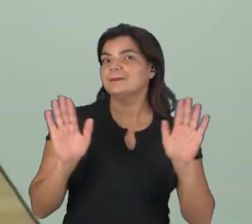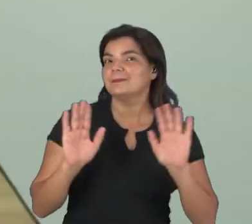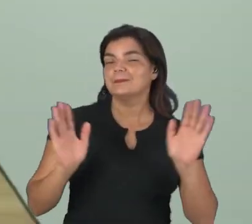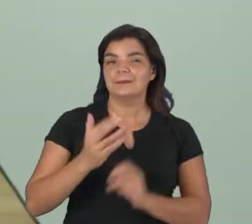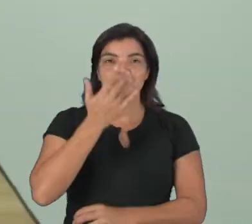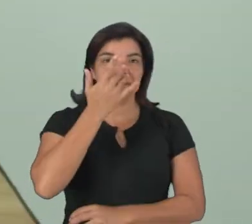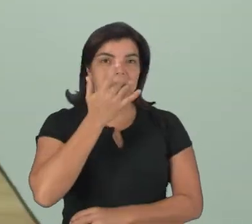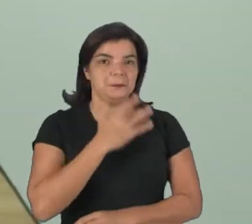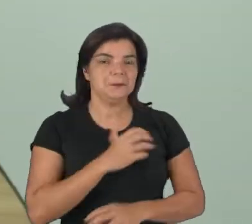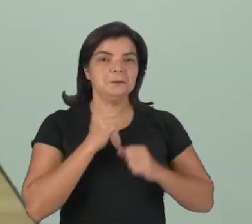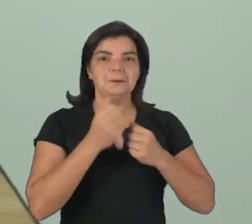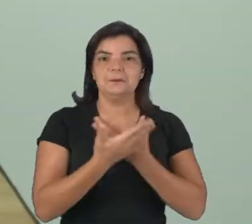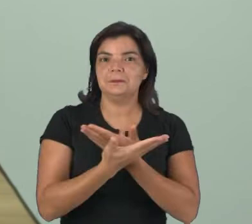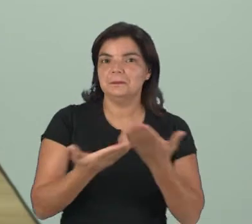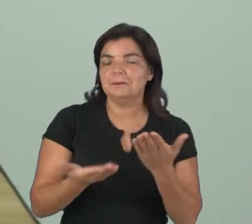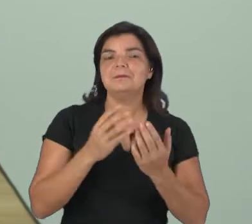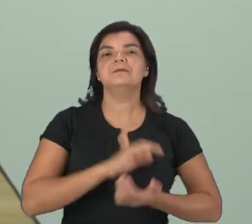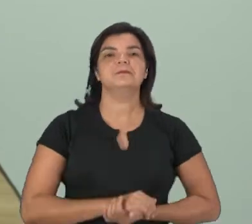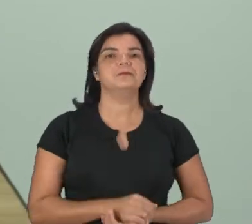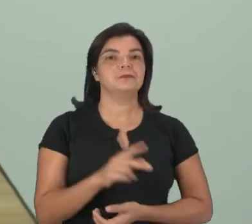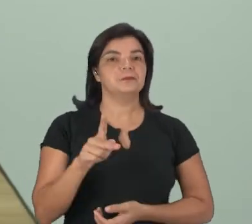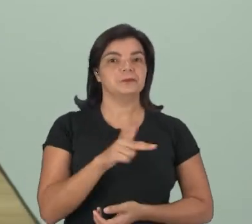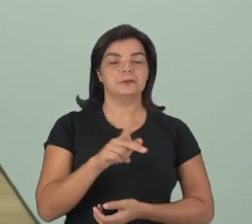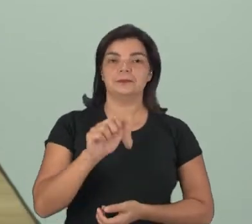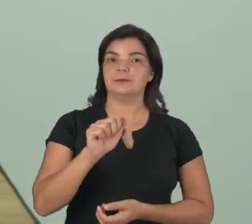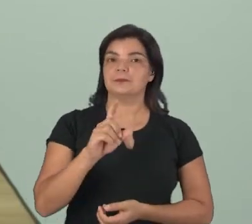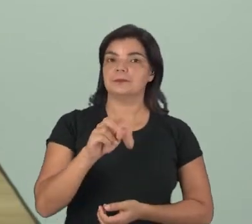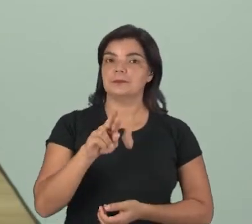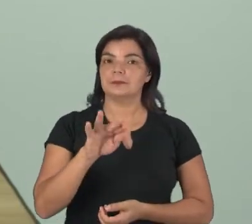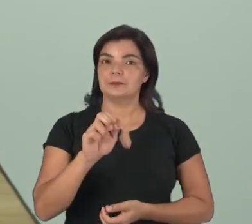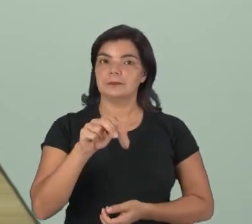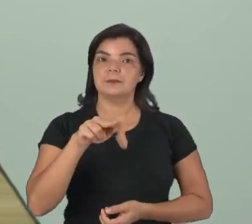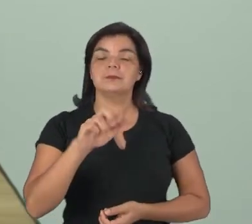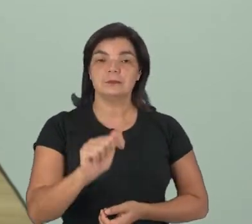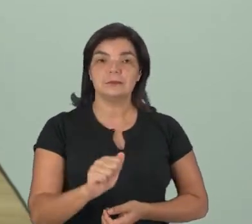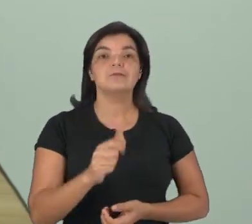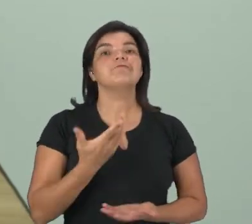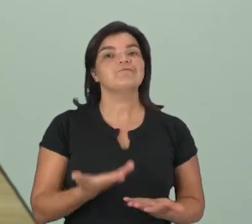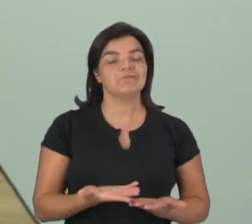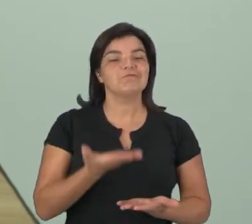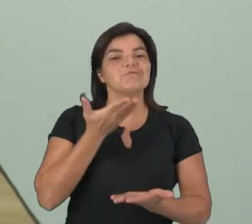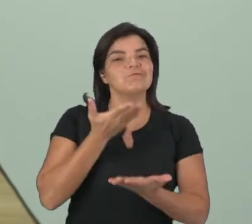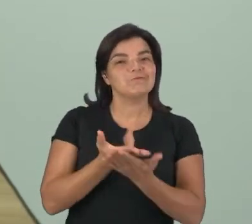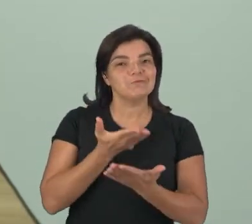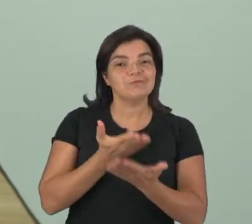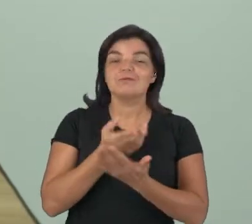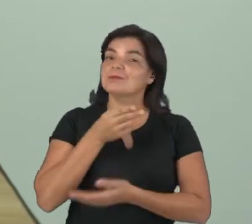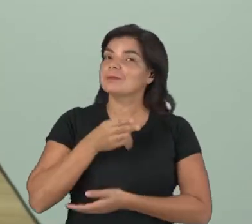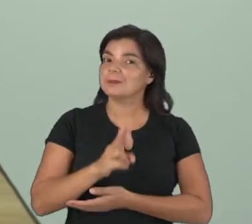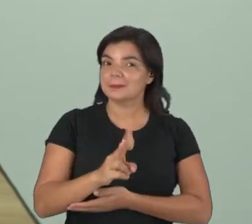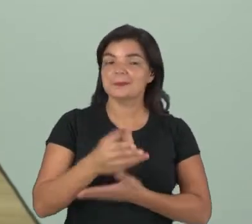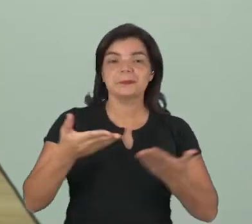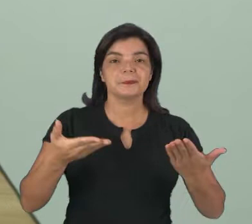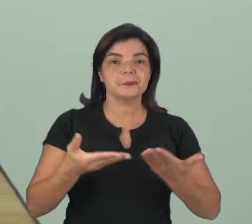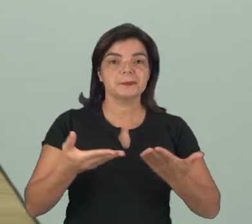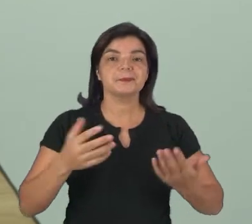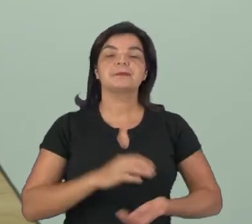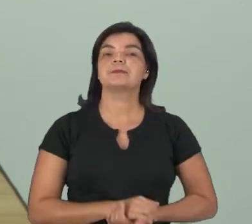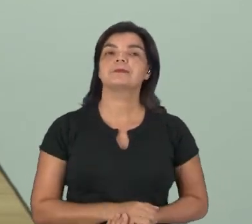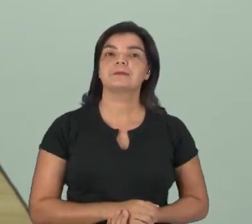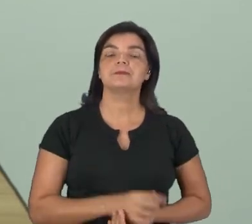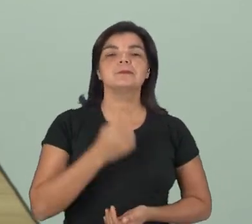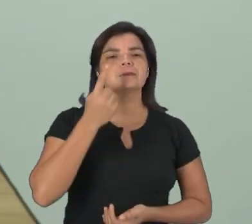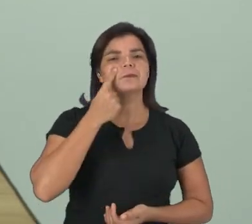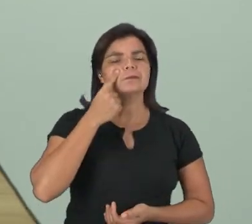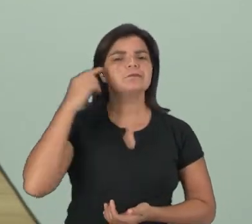Olá, crianças! Tudo bem com vocês? Sou a professora Adriana. Estou de volta para dar continuidade à nossa aula de hoje.